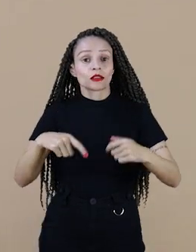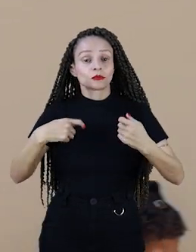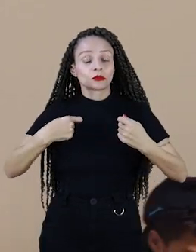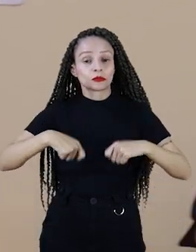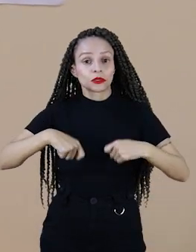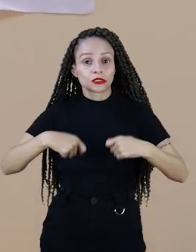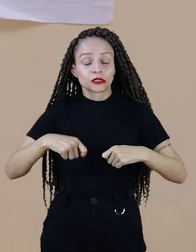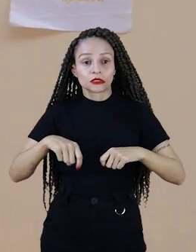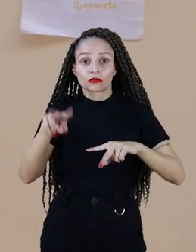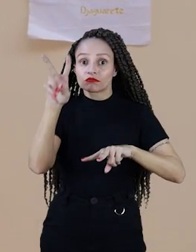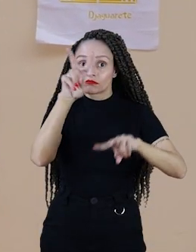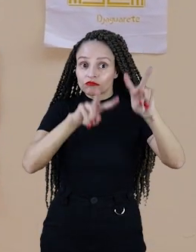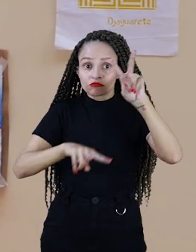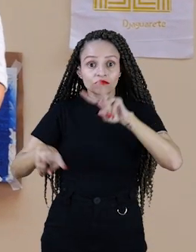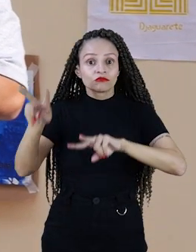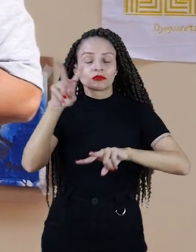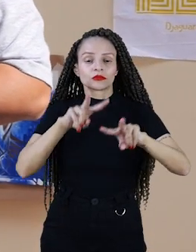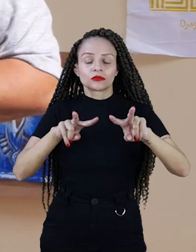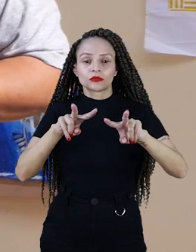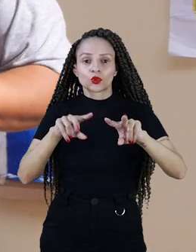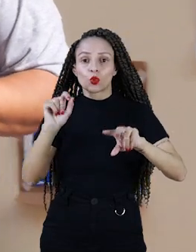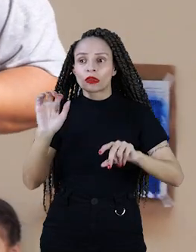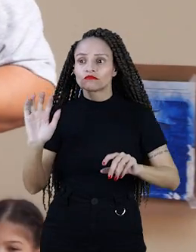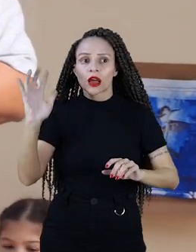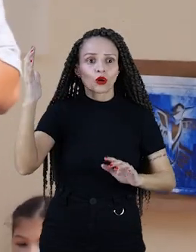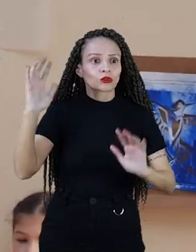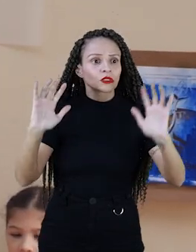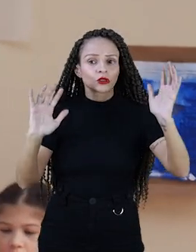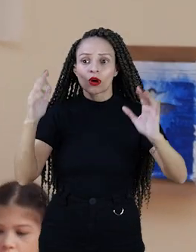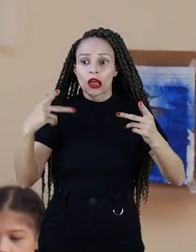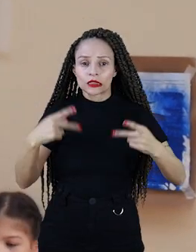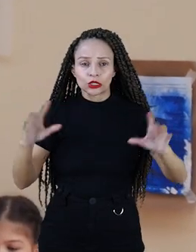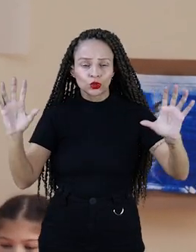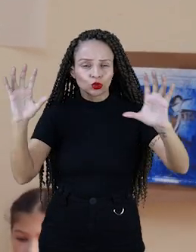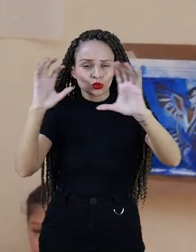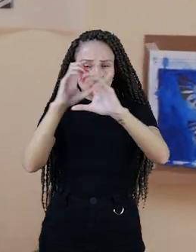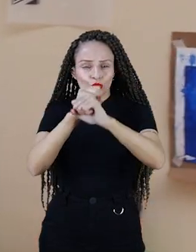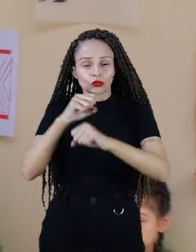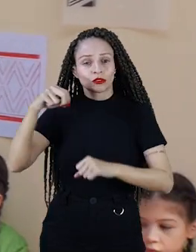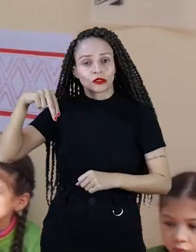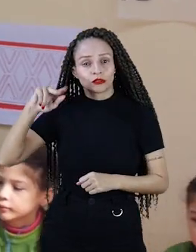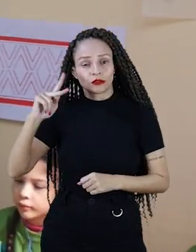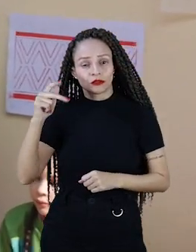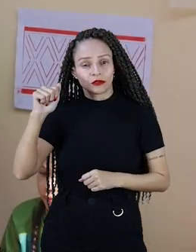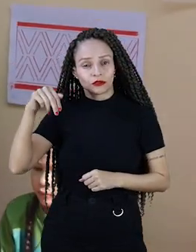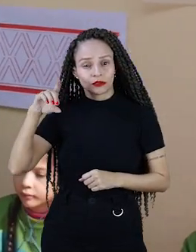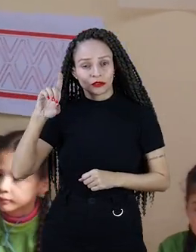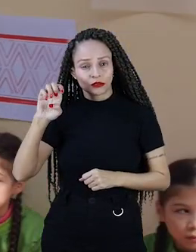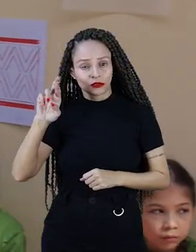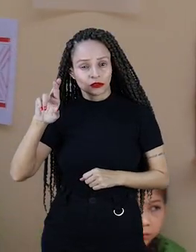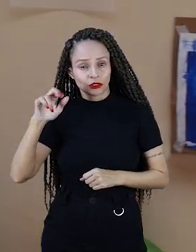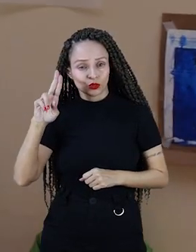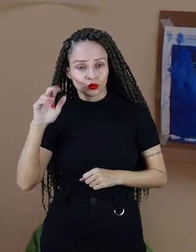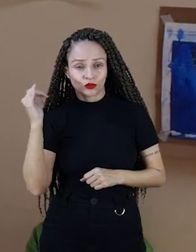precisa enxergar no escuro. Ela precisa saber o que está acontecendo no escuro. E aí Anderu fala para ela, eu vou